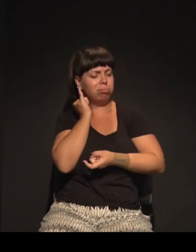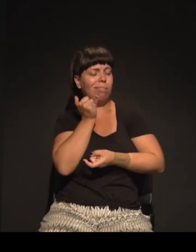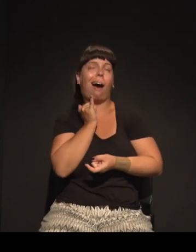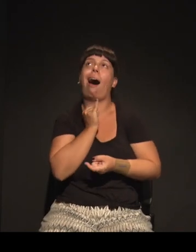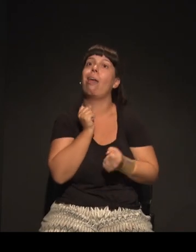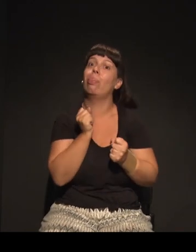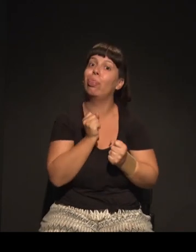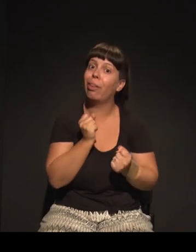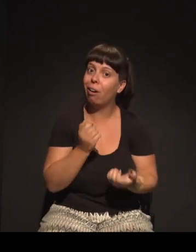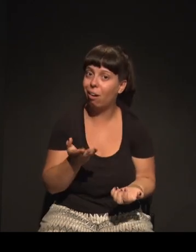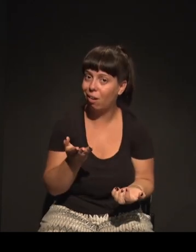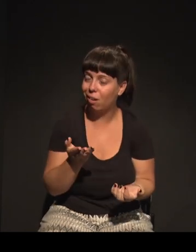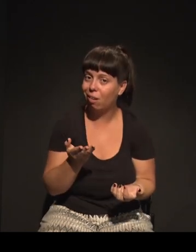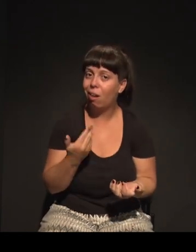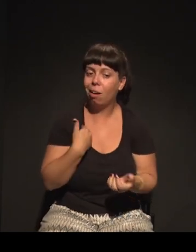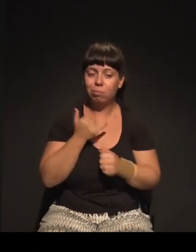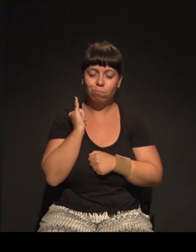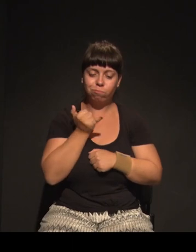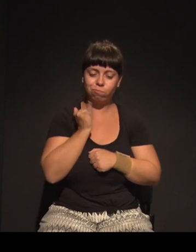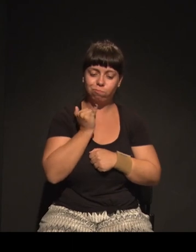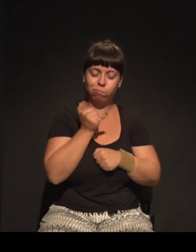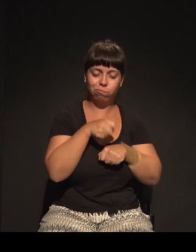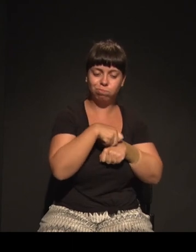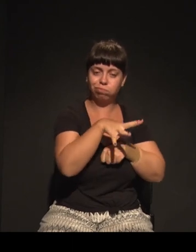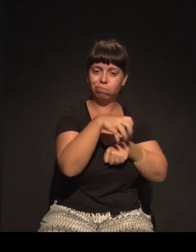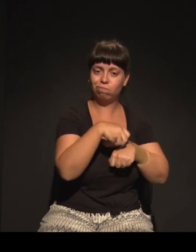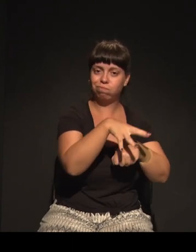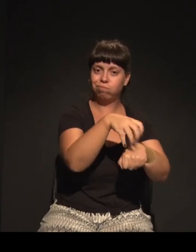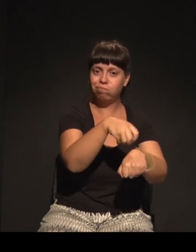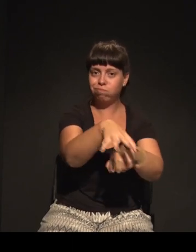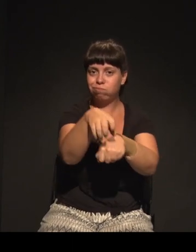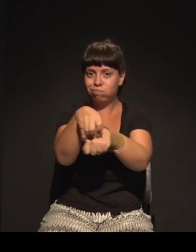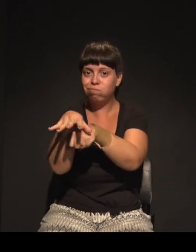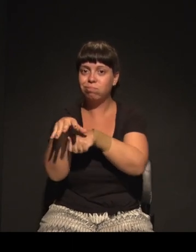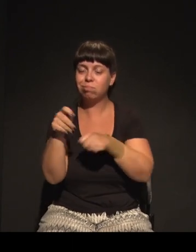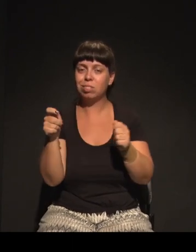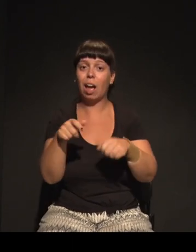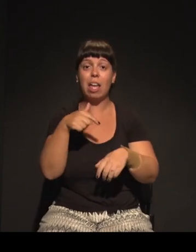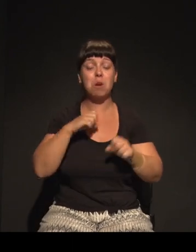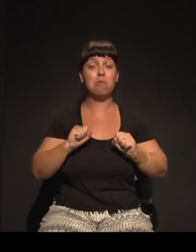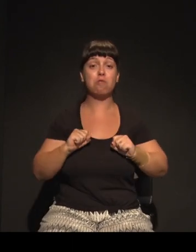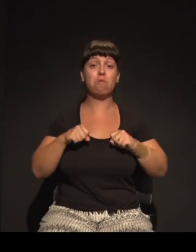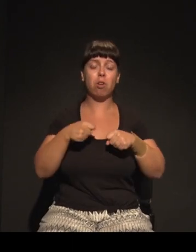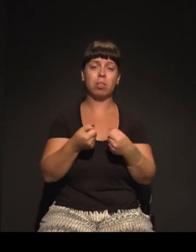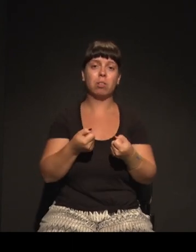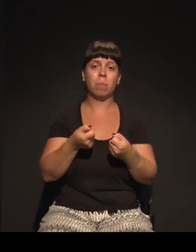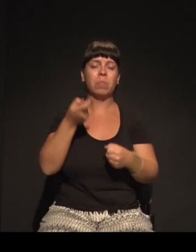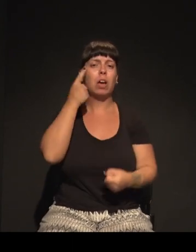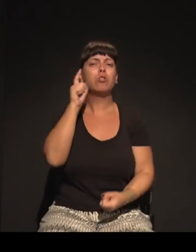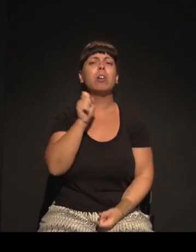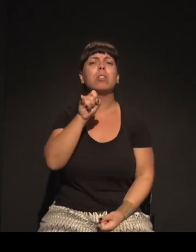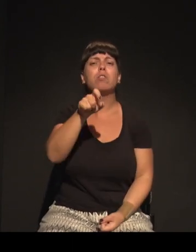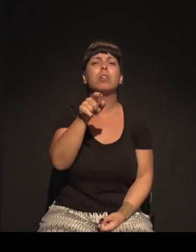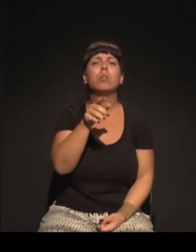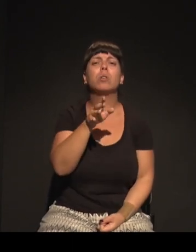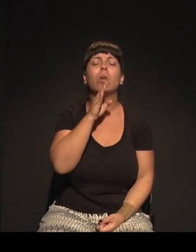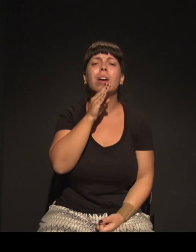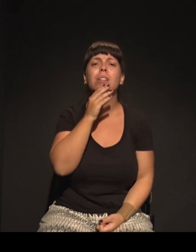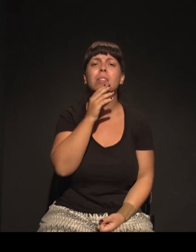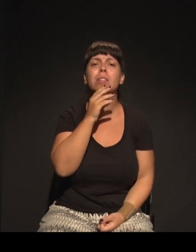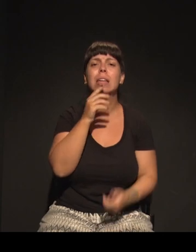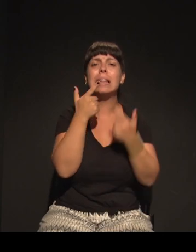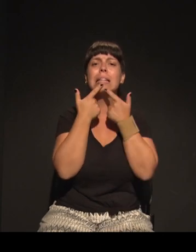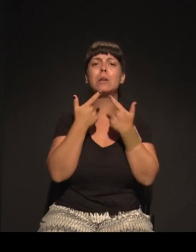e assim a gente vai multiplicando mais hoje de tanto esforço que eu fiz eu não sei se você conhece o linguee está vilmar